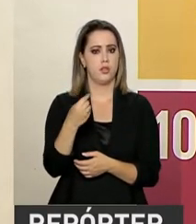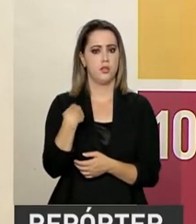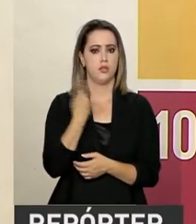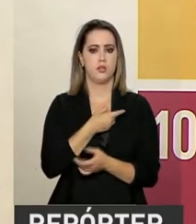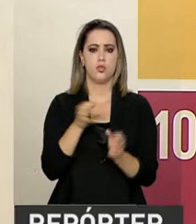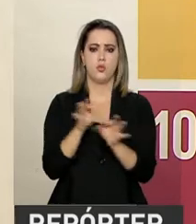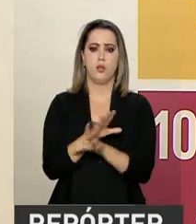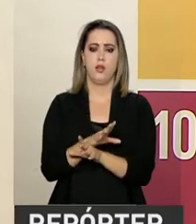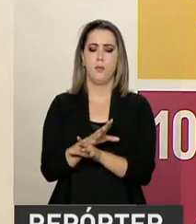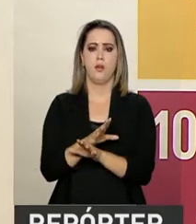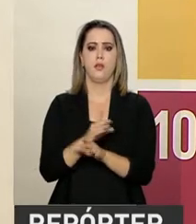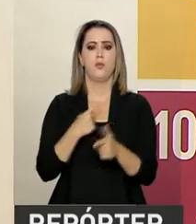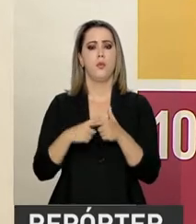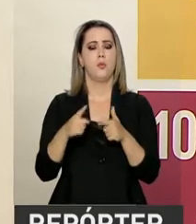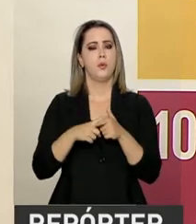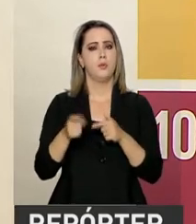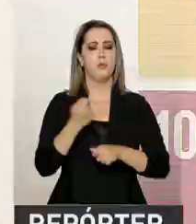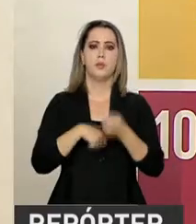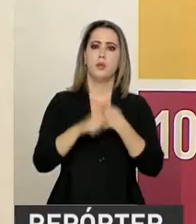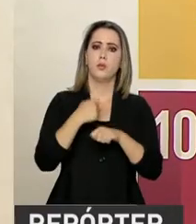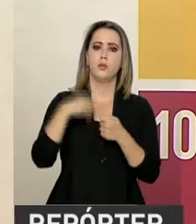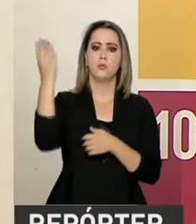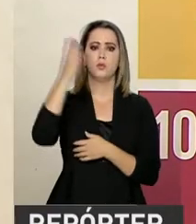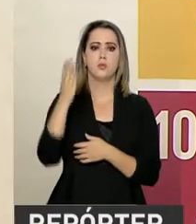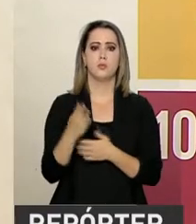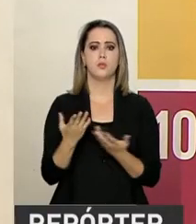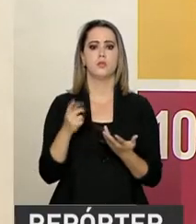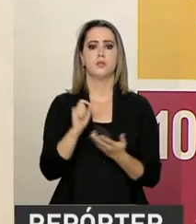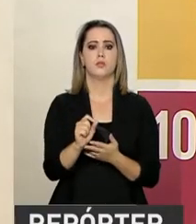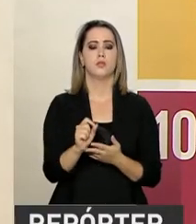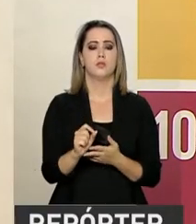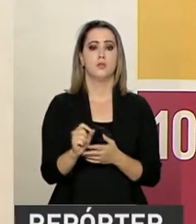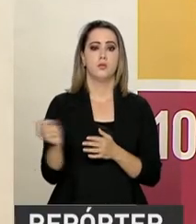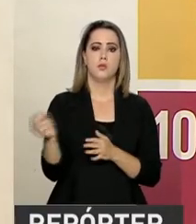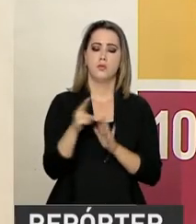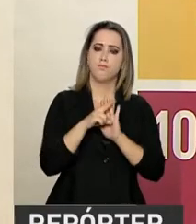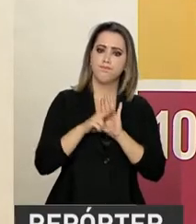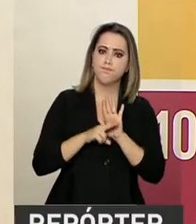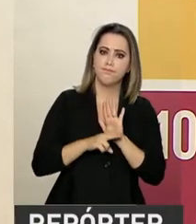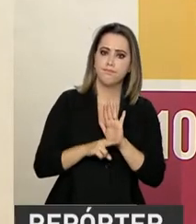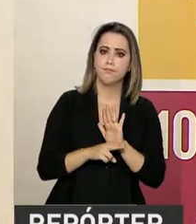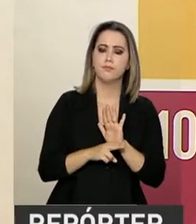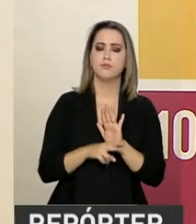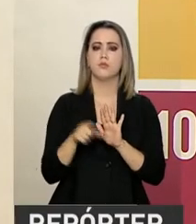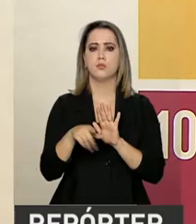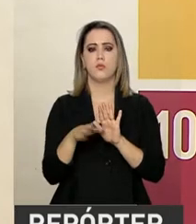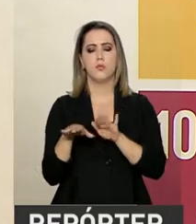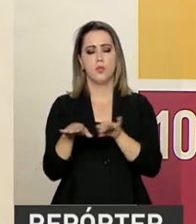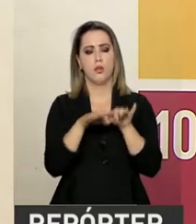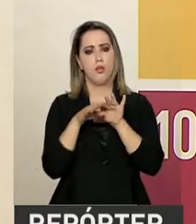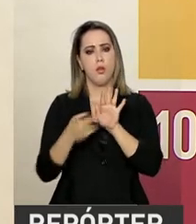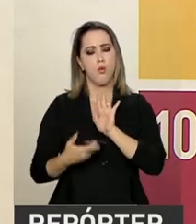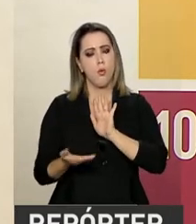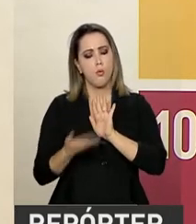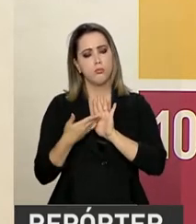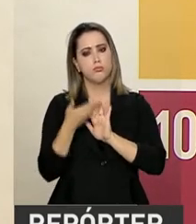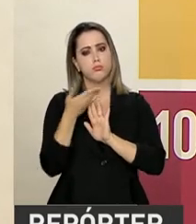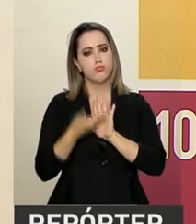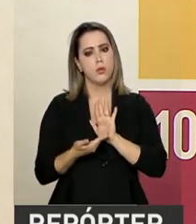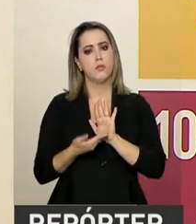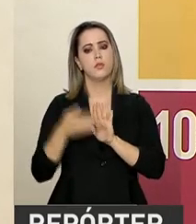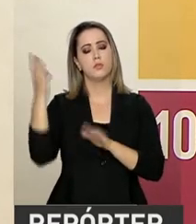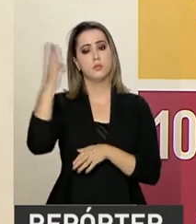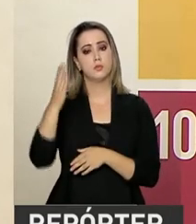problema da economia brasileira as reformas uma vez estabelecidas e oferecidas brasileira